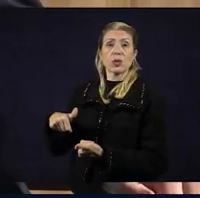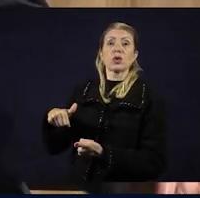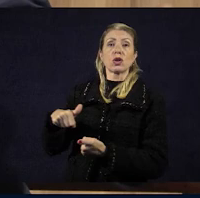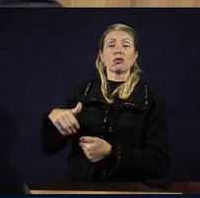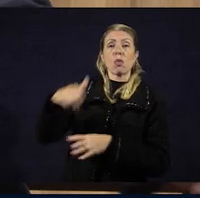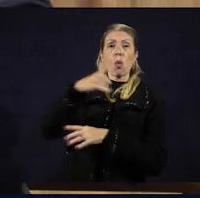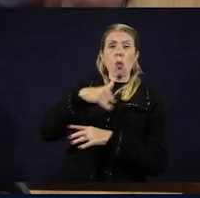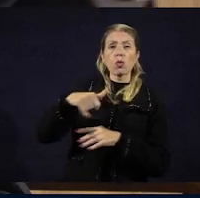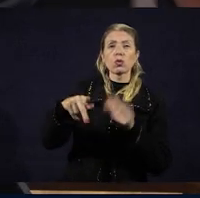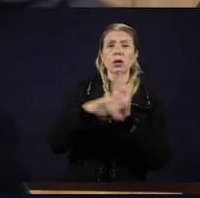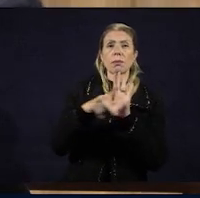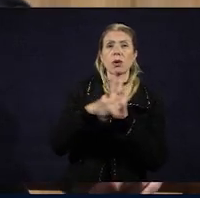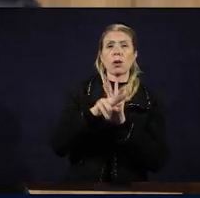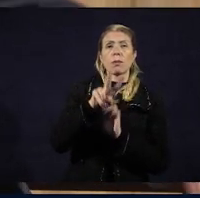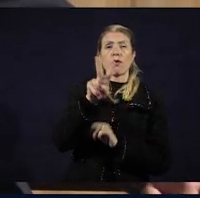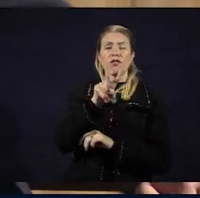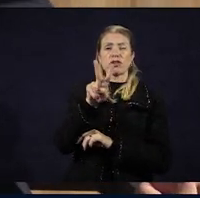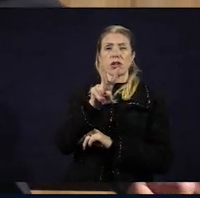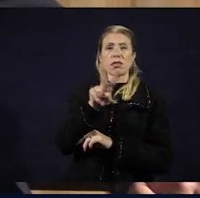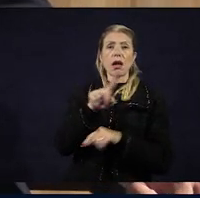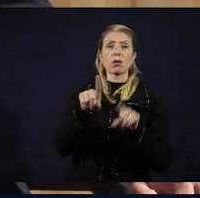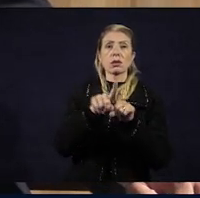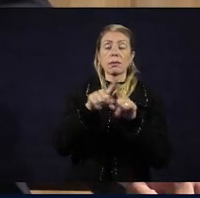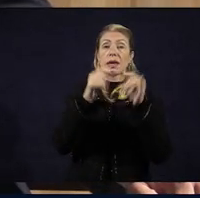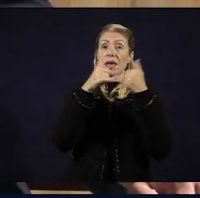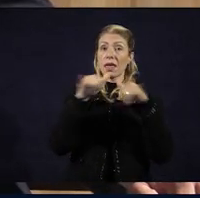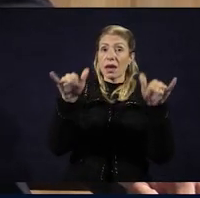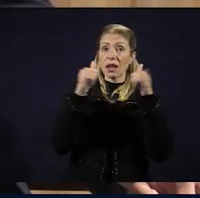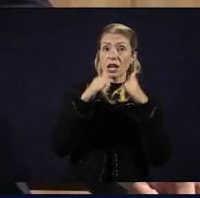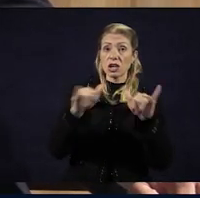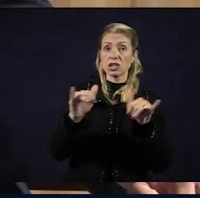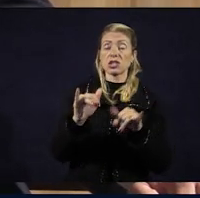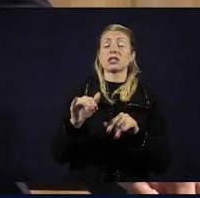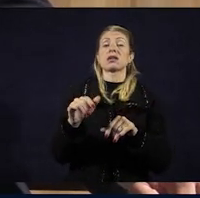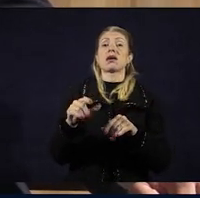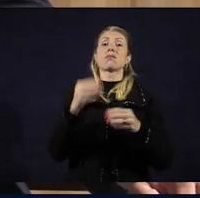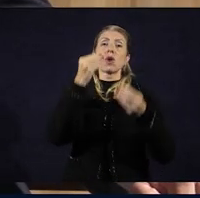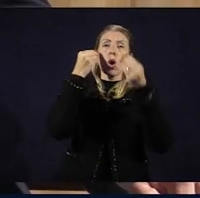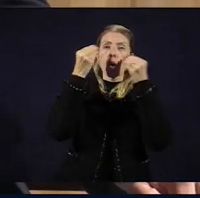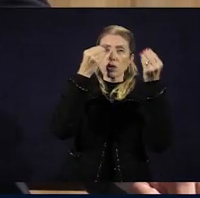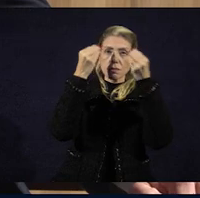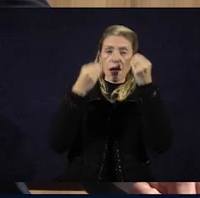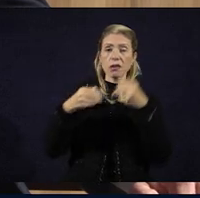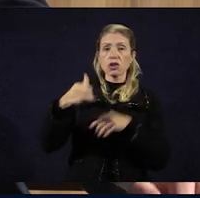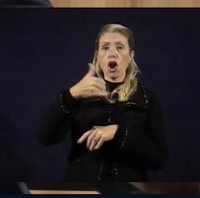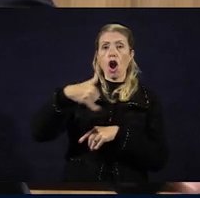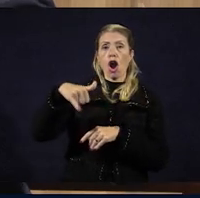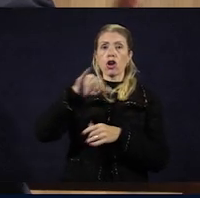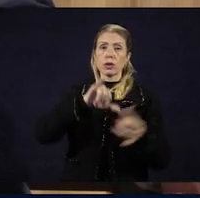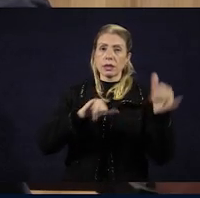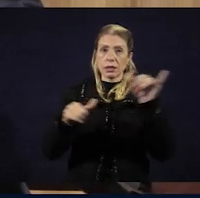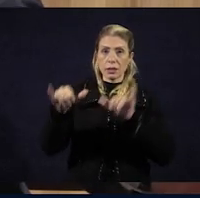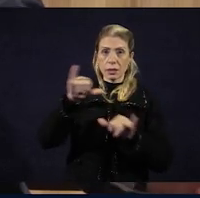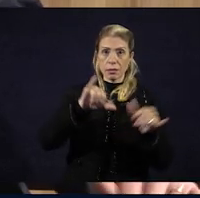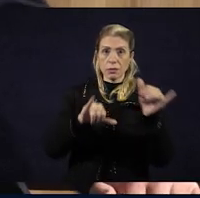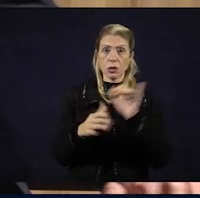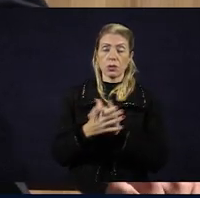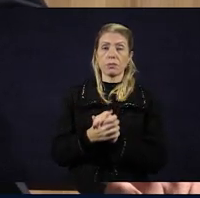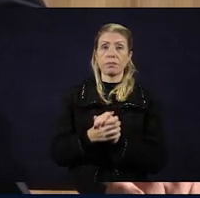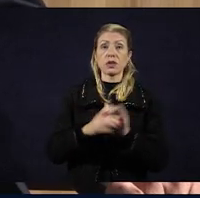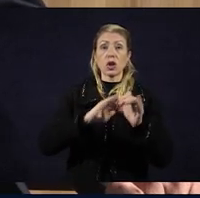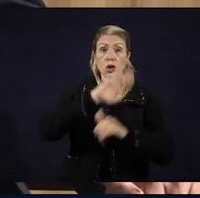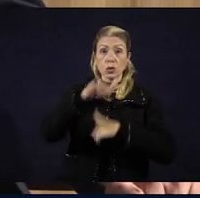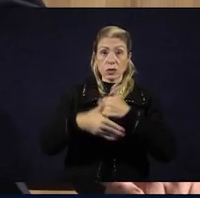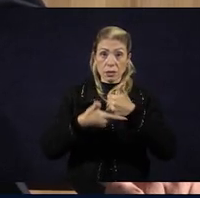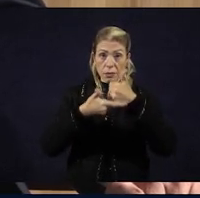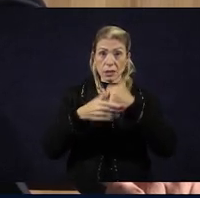vegetais e como a gente tem atuado não só nisso mas também em energia à frente cosméticos óleo química a sustentabilidade para